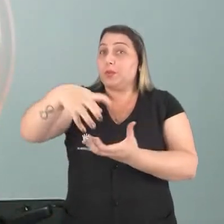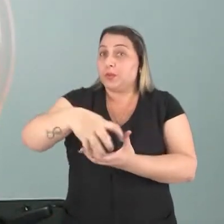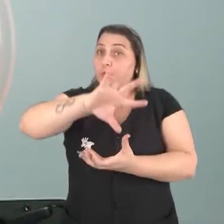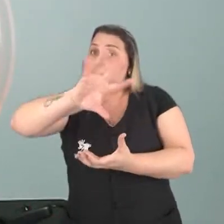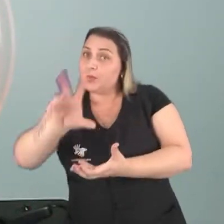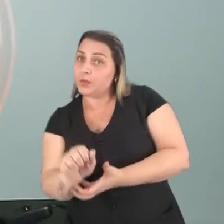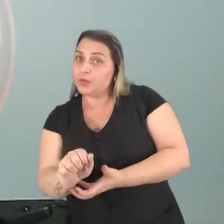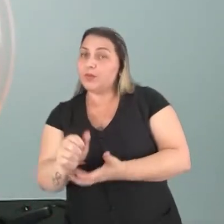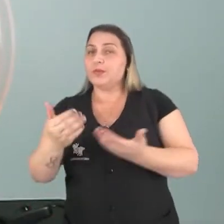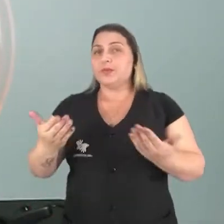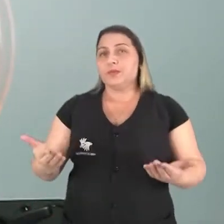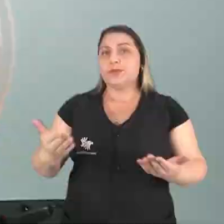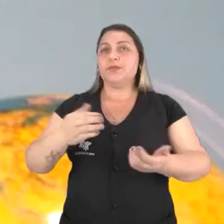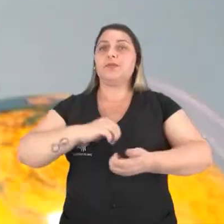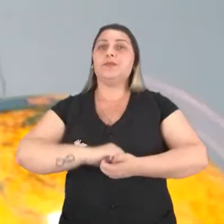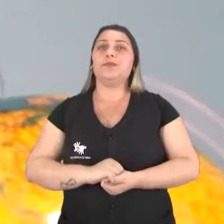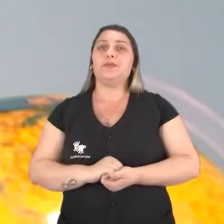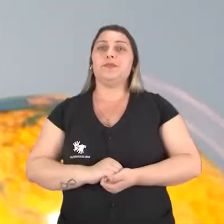continente africano.